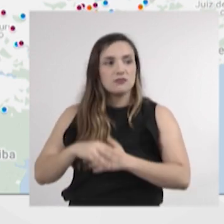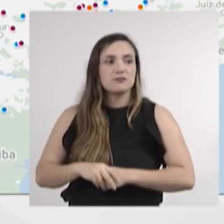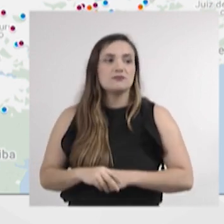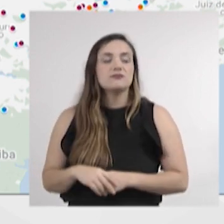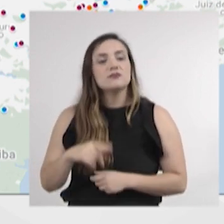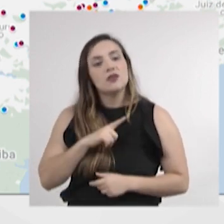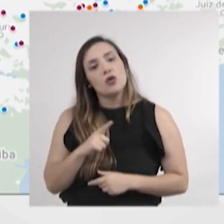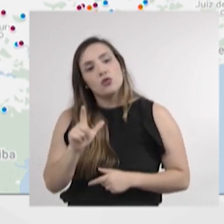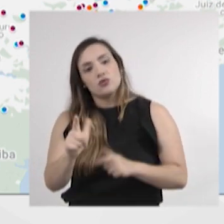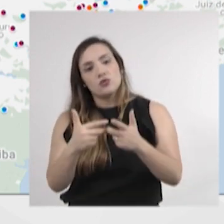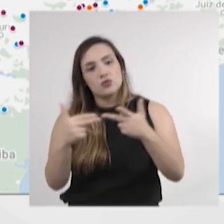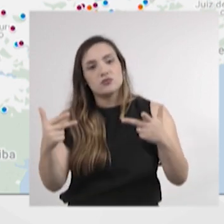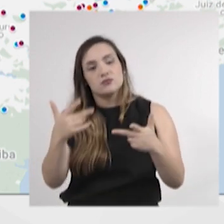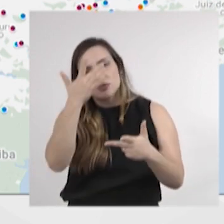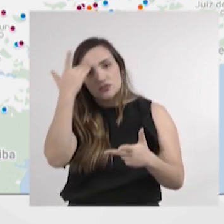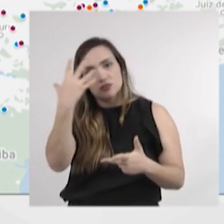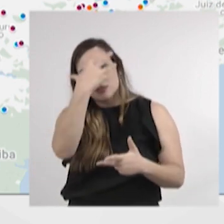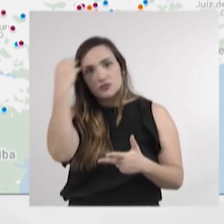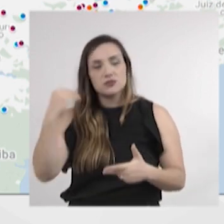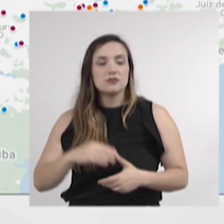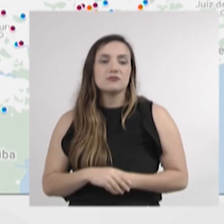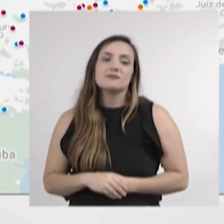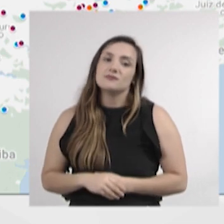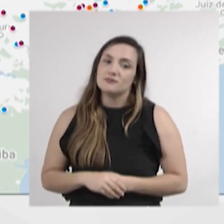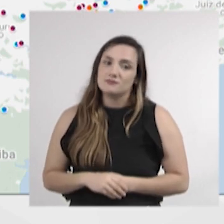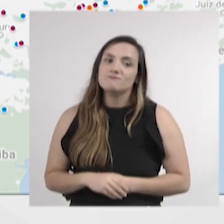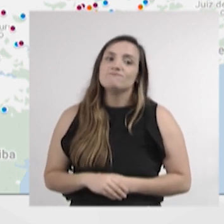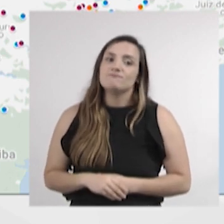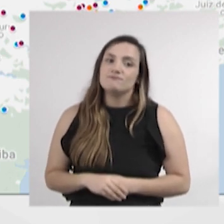um outro fator que as pessoas esquecem, que isso aí